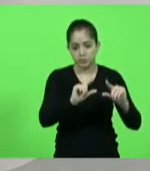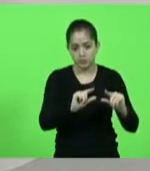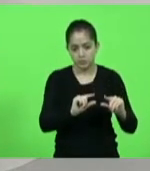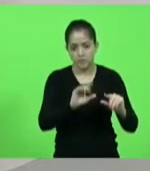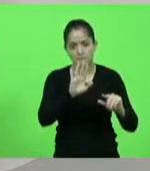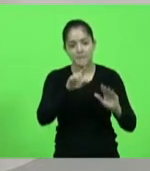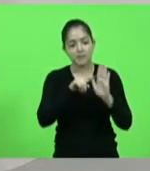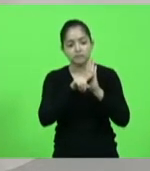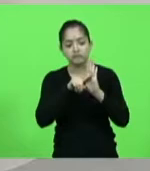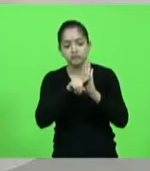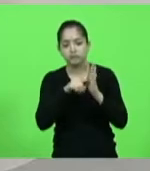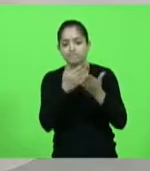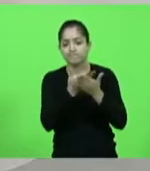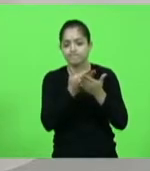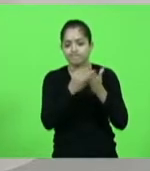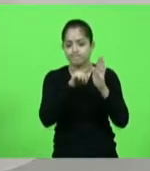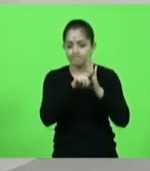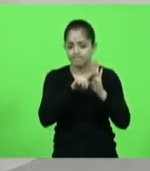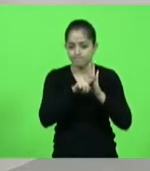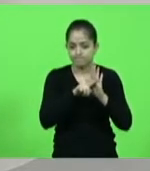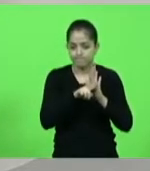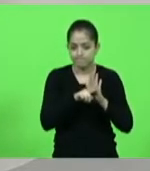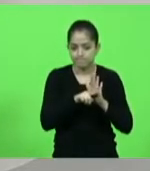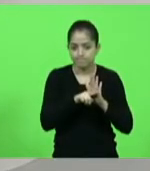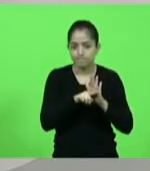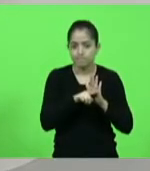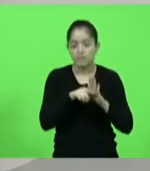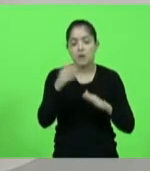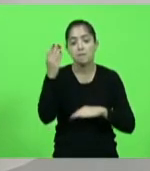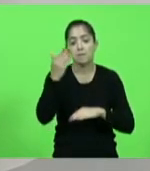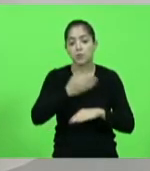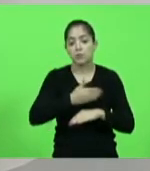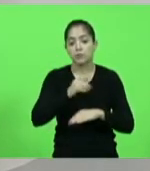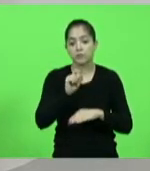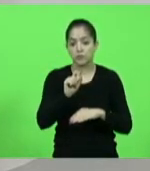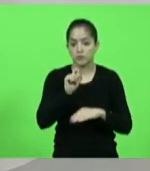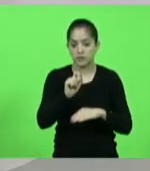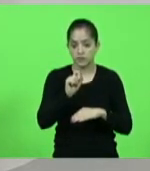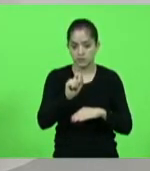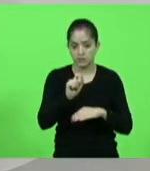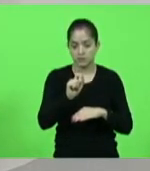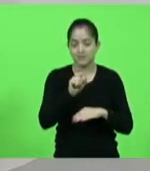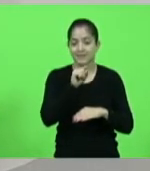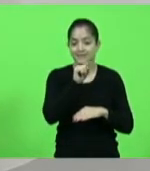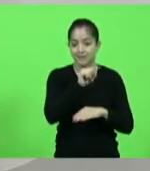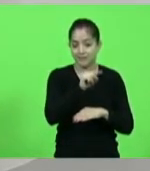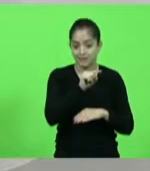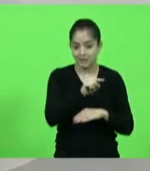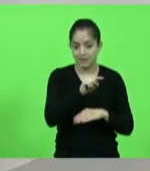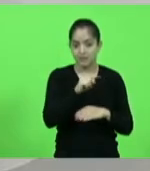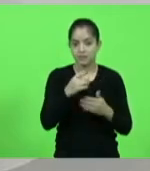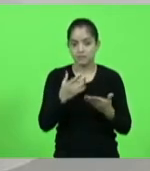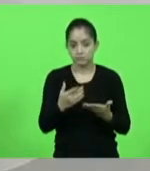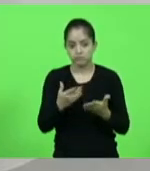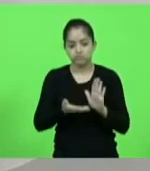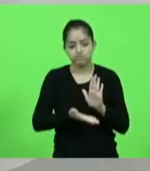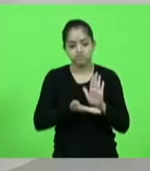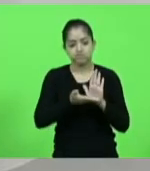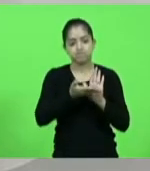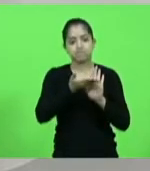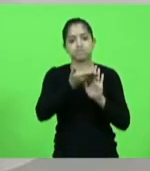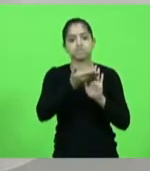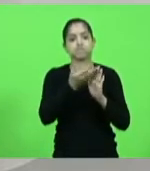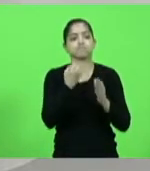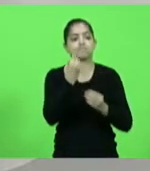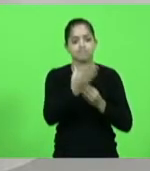que a gente recebeu da comunidade, ficou provado que aquela unidade tinha o maior volume de doações